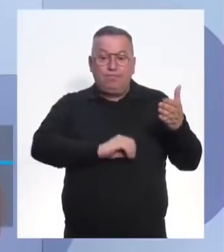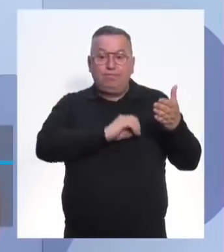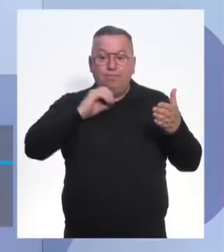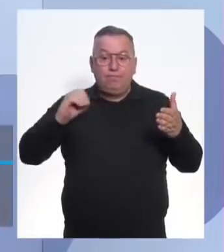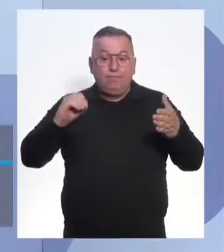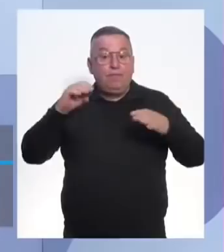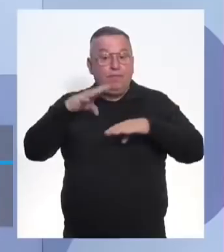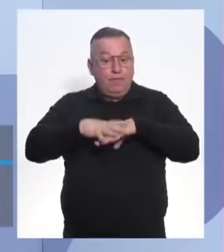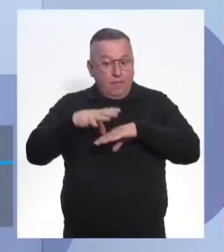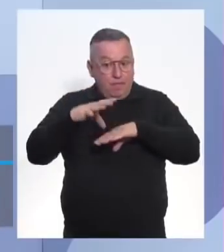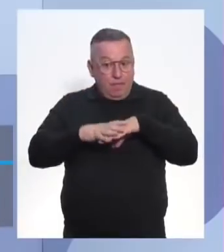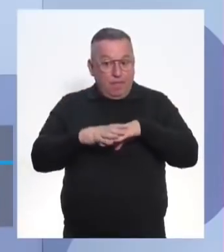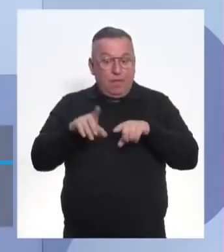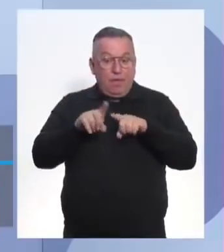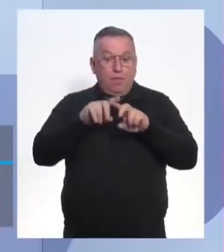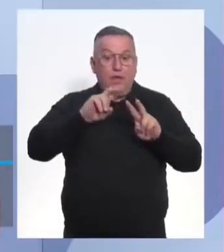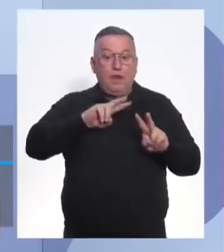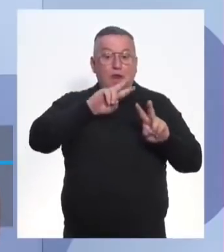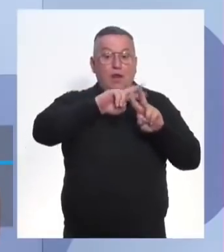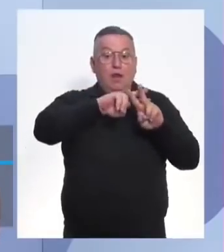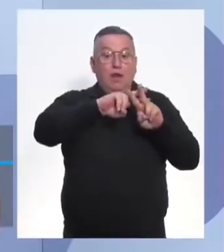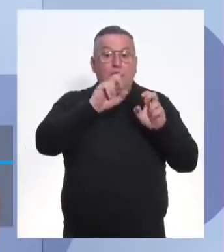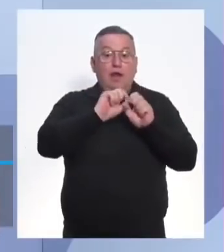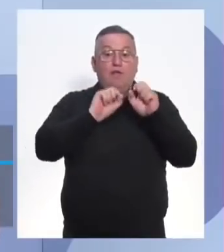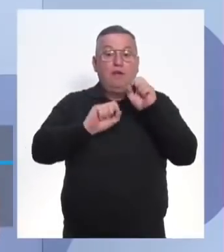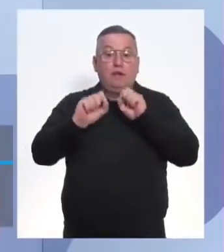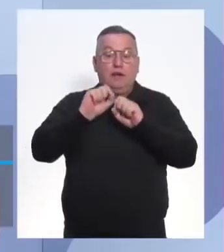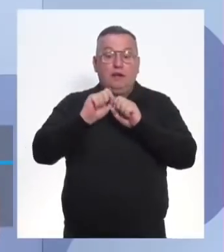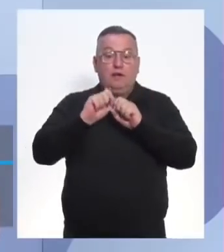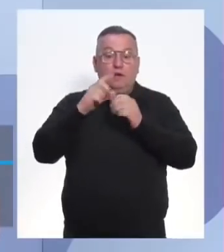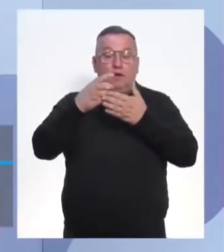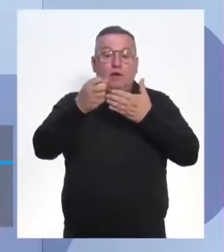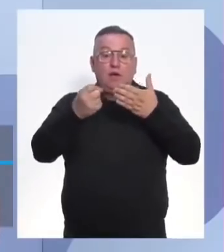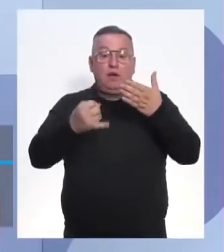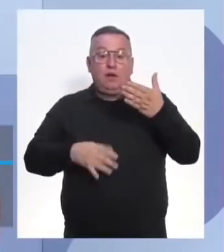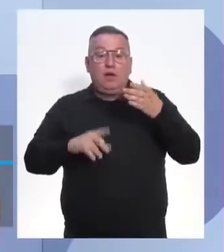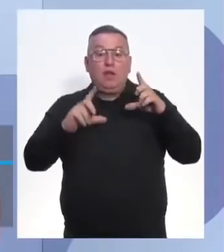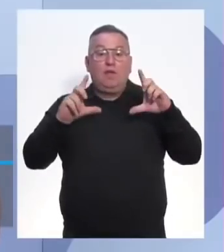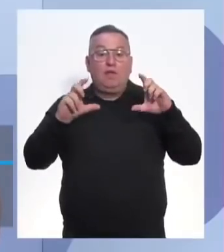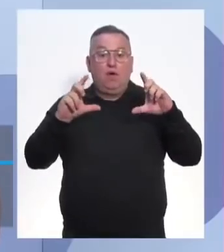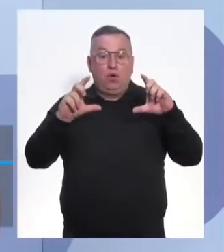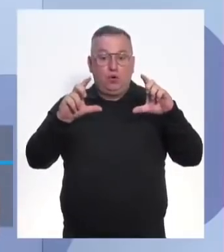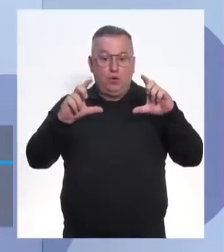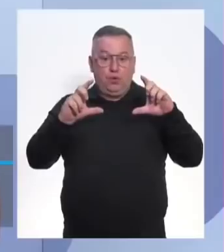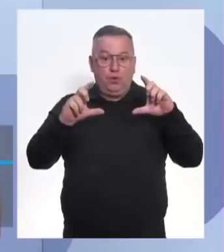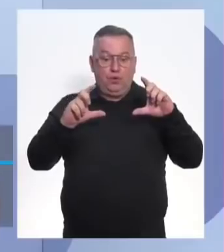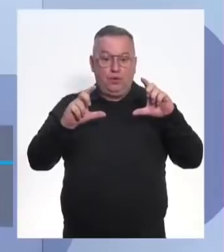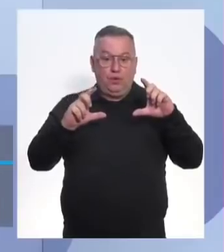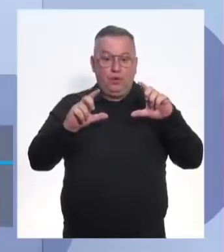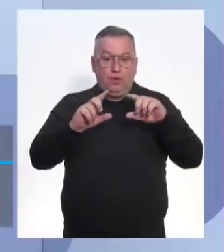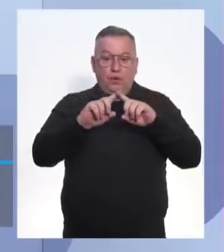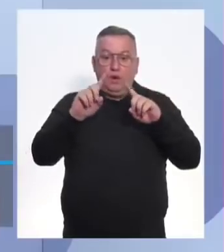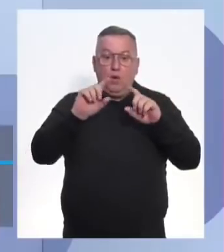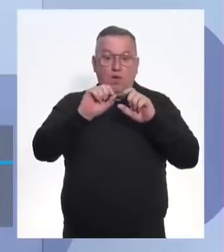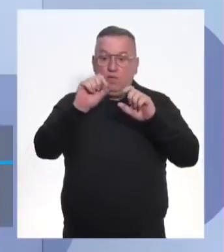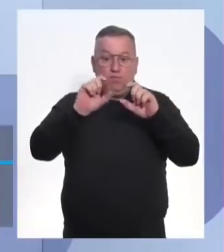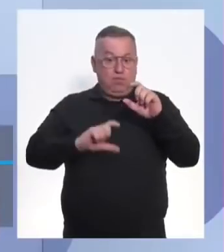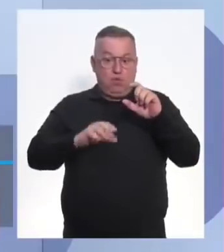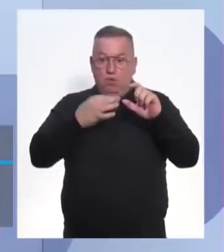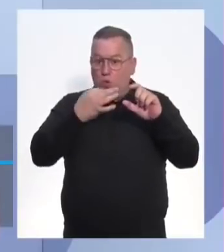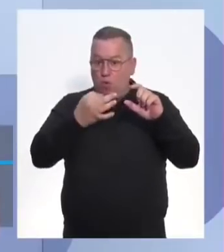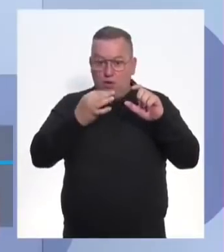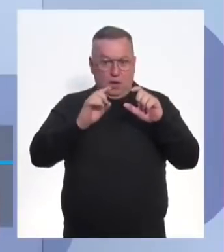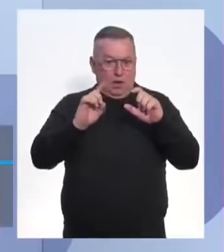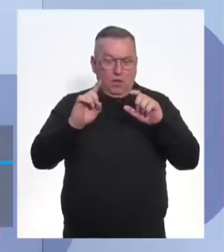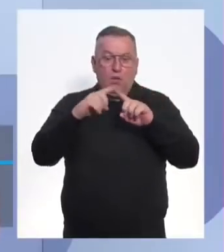Matemática, as hashtags e fazer isso na descrição da foto, tá? Procura não fazer como um